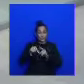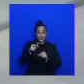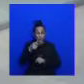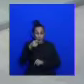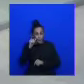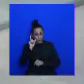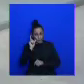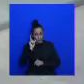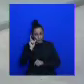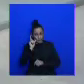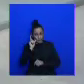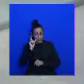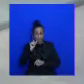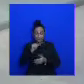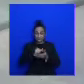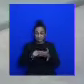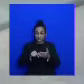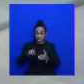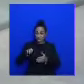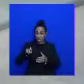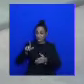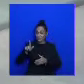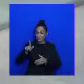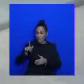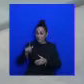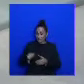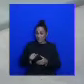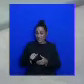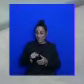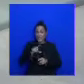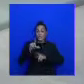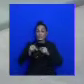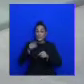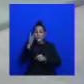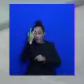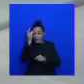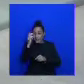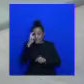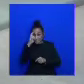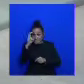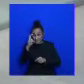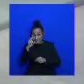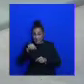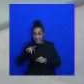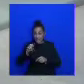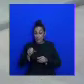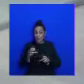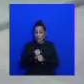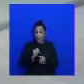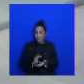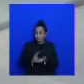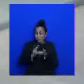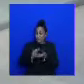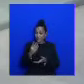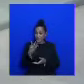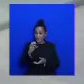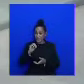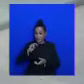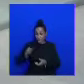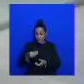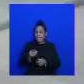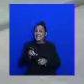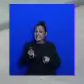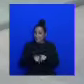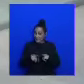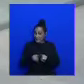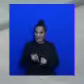sorteio ontem da Loto da Mega Sena. Teremos sorteio da Mega Sena amanhã, quinta-feira, o prêmio estimado em 40 milhões de reais. E no sábado